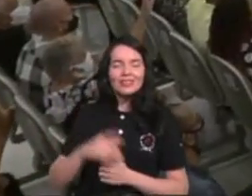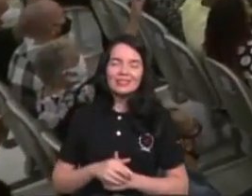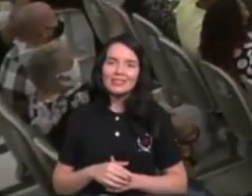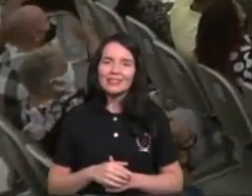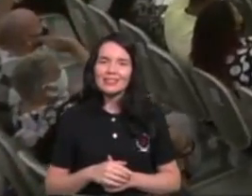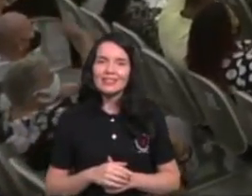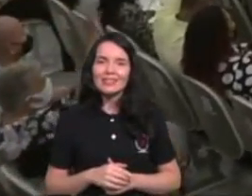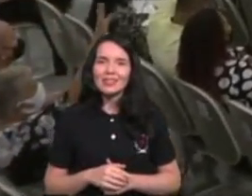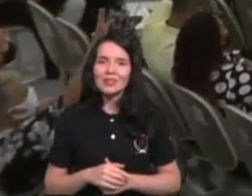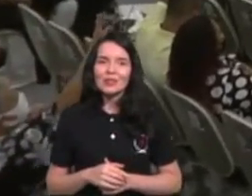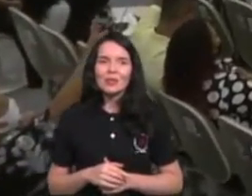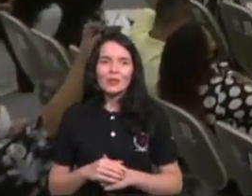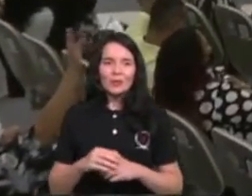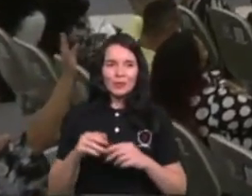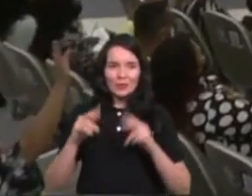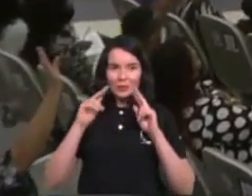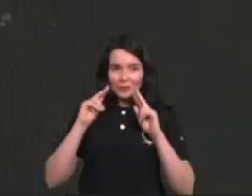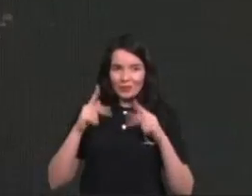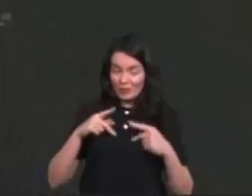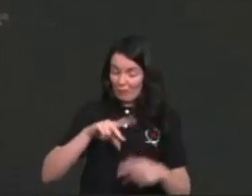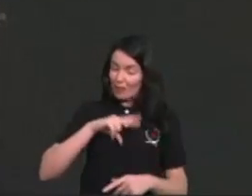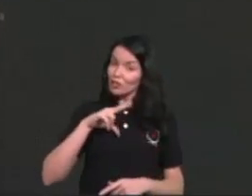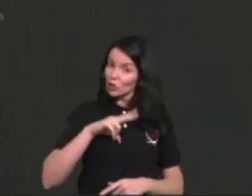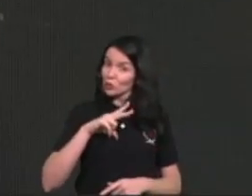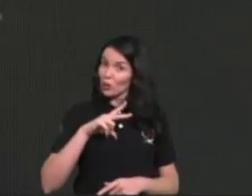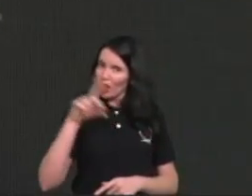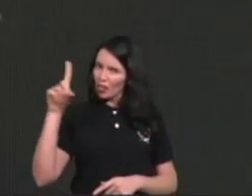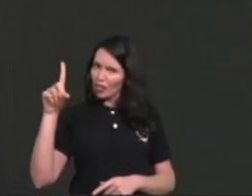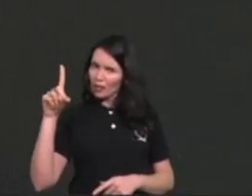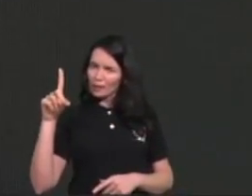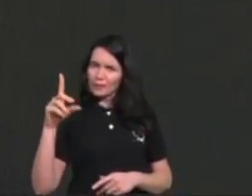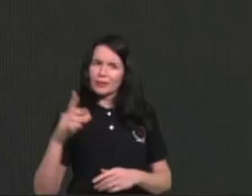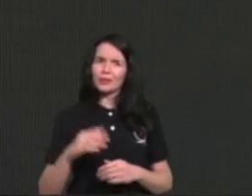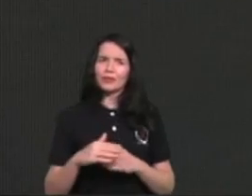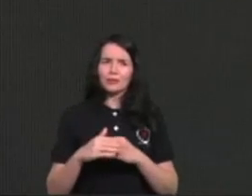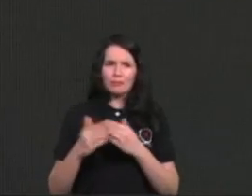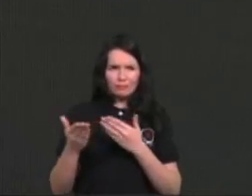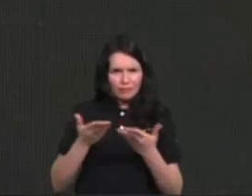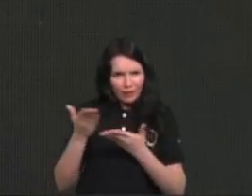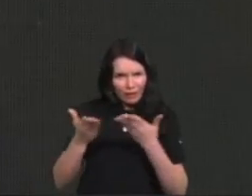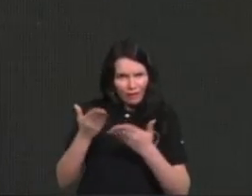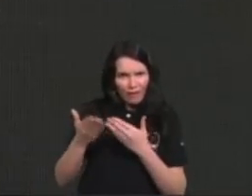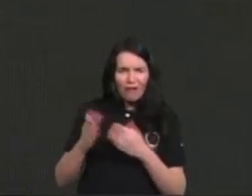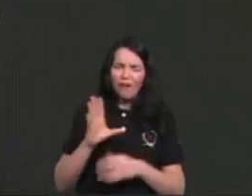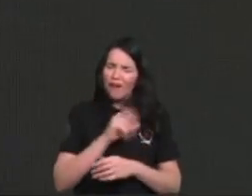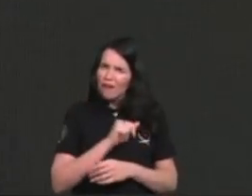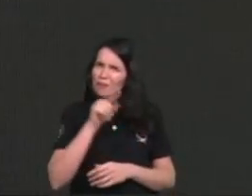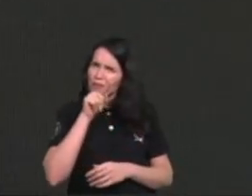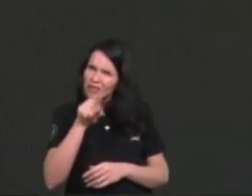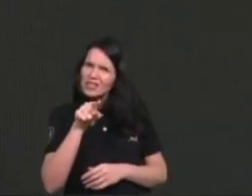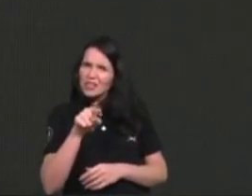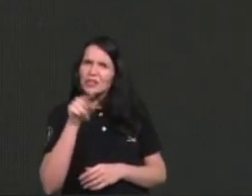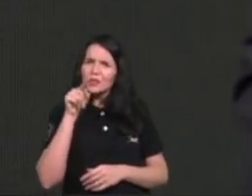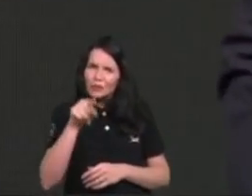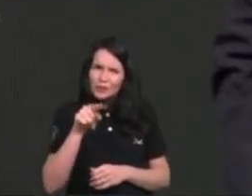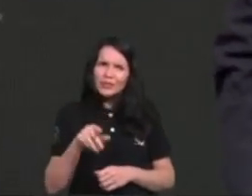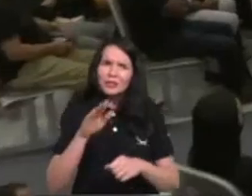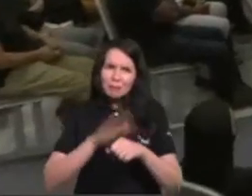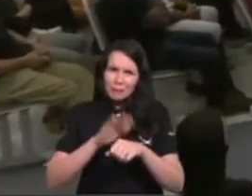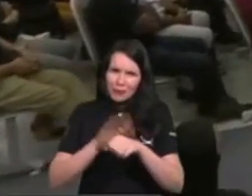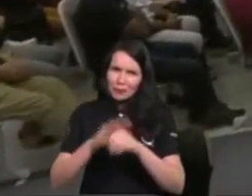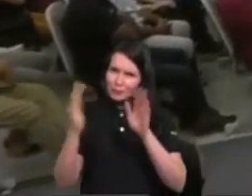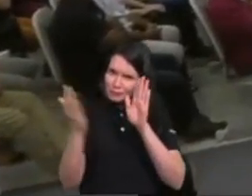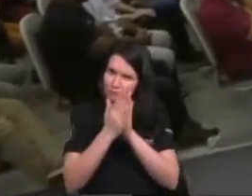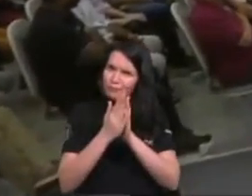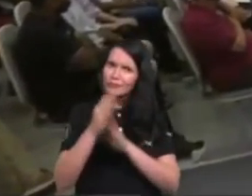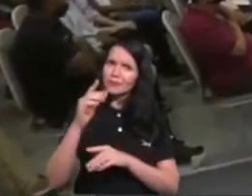você é um ser individual Deus trata com você Deus ama você e você que vai prestar conta do que